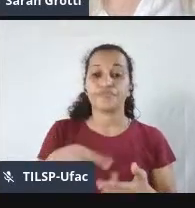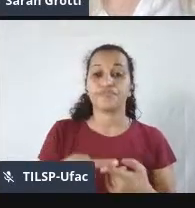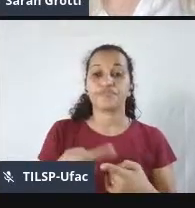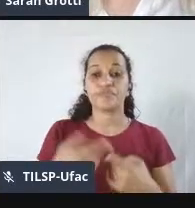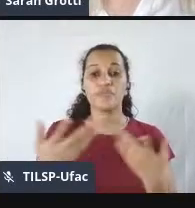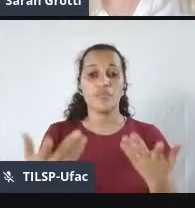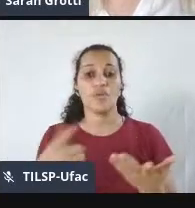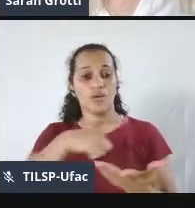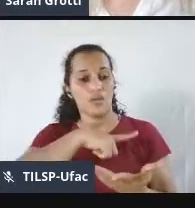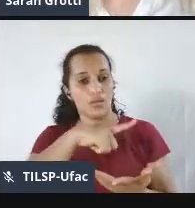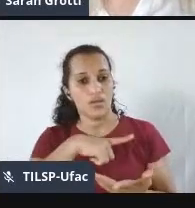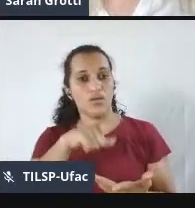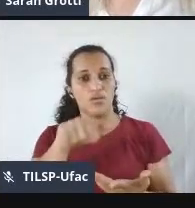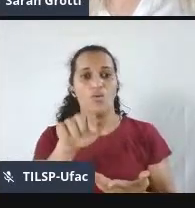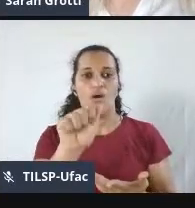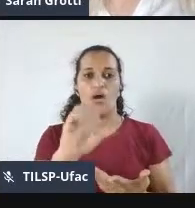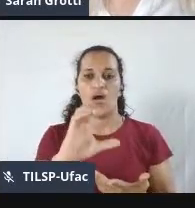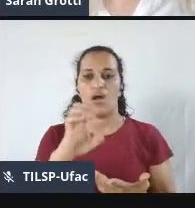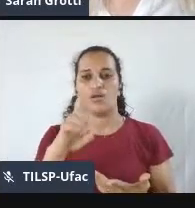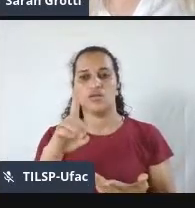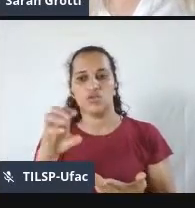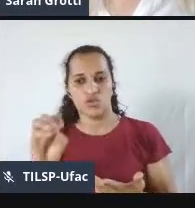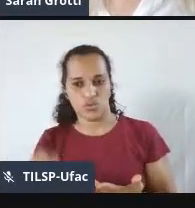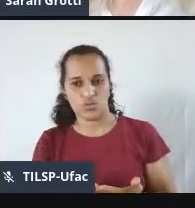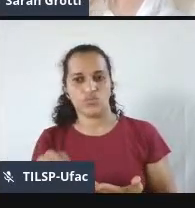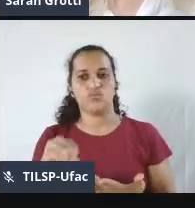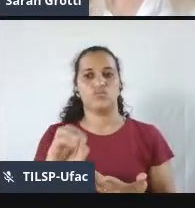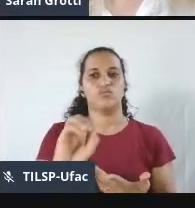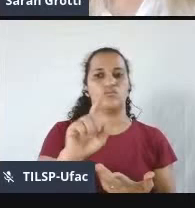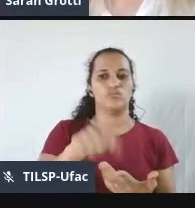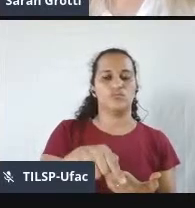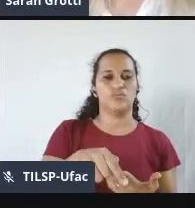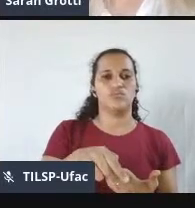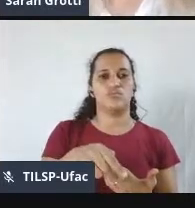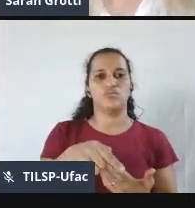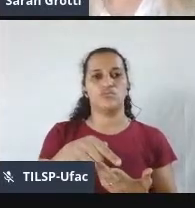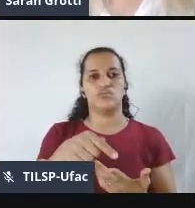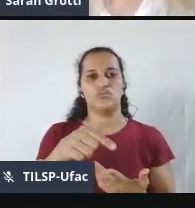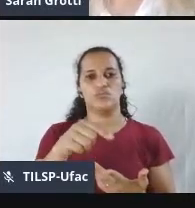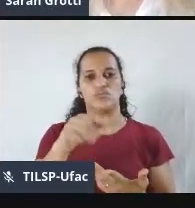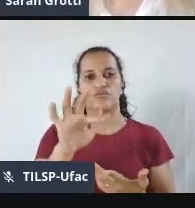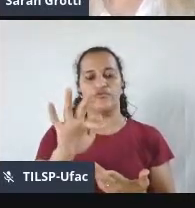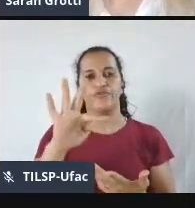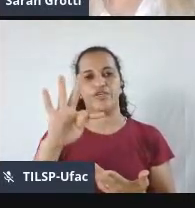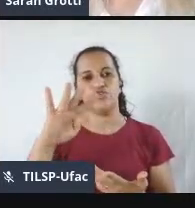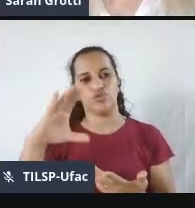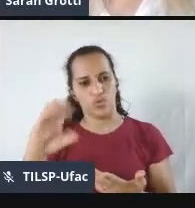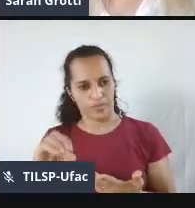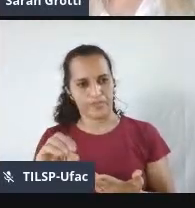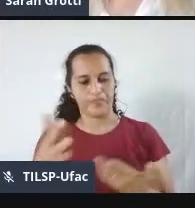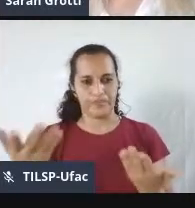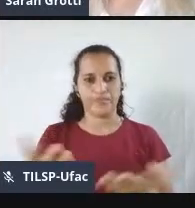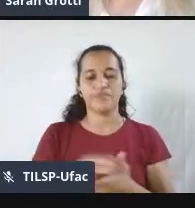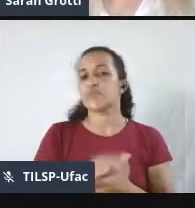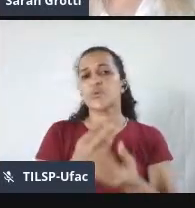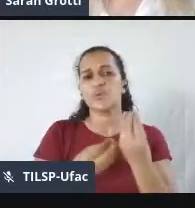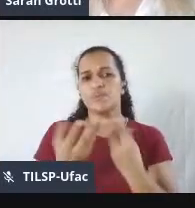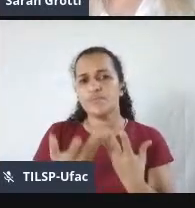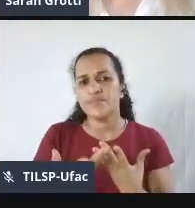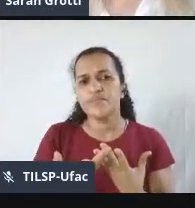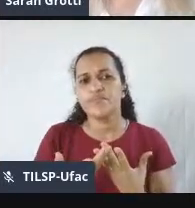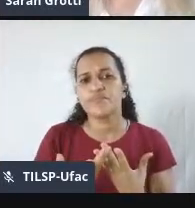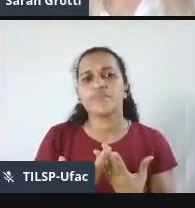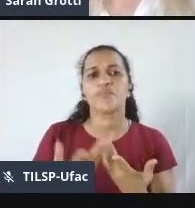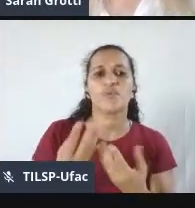o ácido fítico. Métodos para diminuir os fitatos: fermentação, moagem e germinação, ou adição de